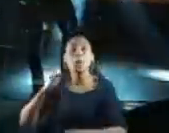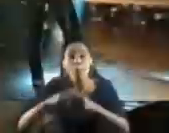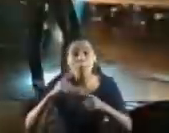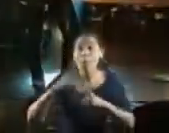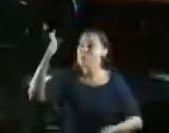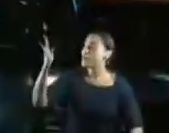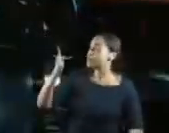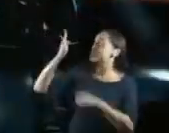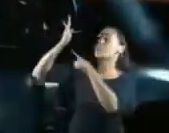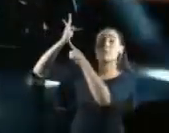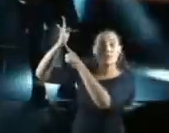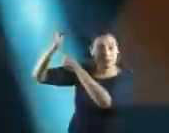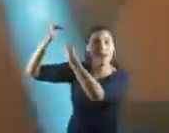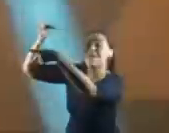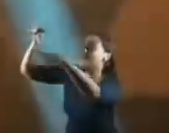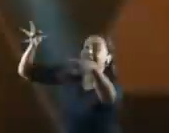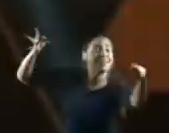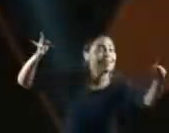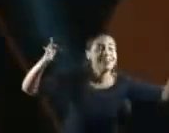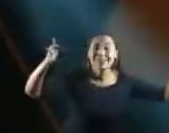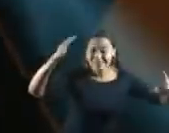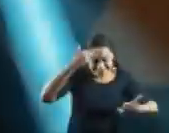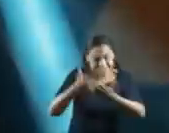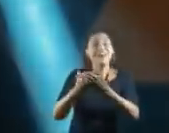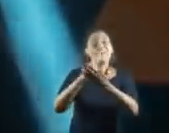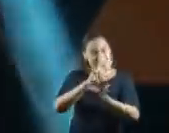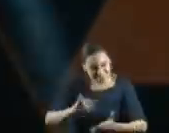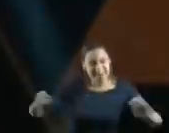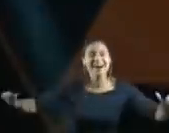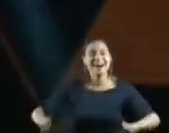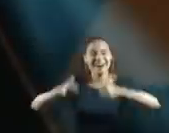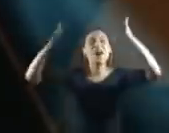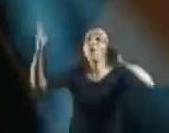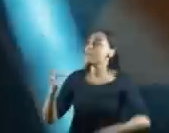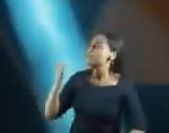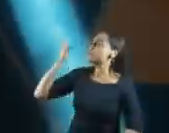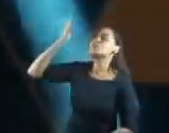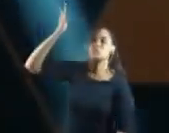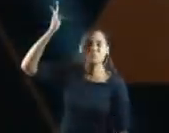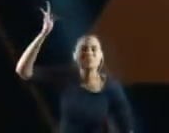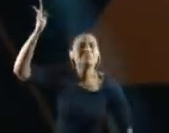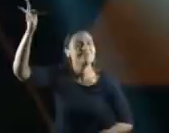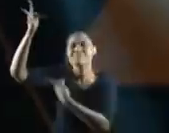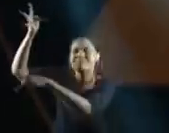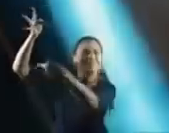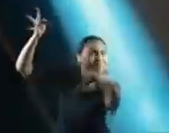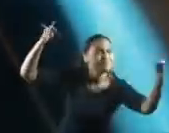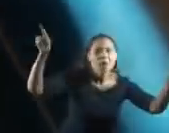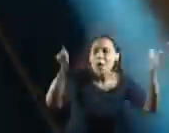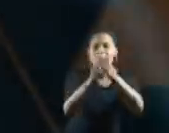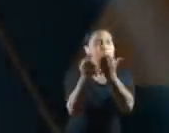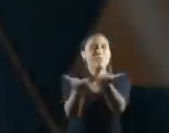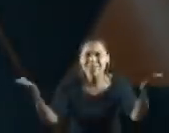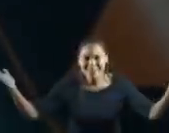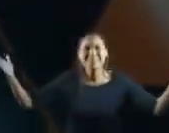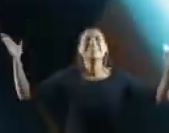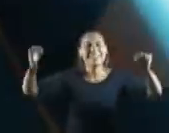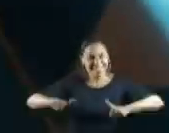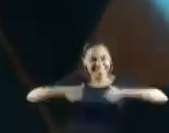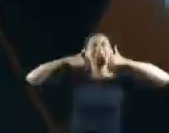Pois o futuro nos pertence, pois o futuro